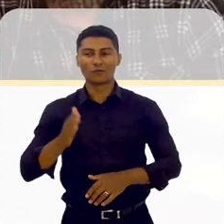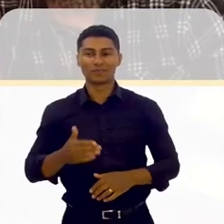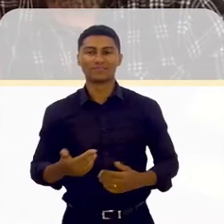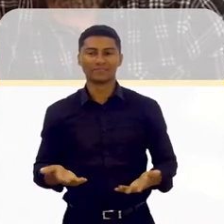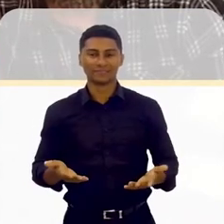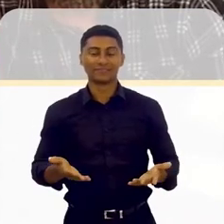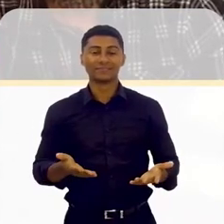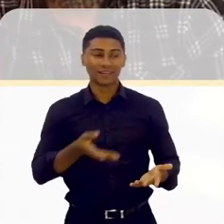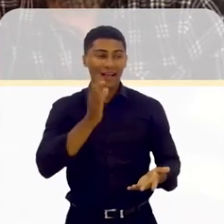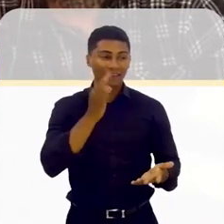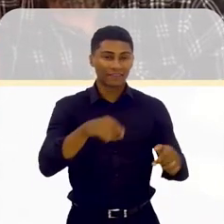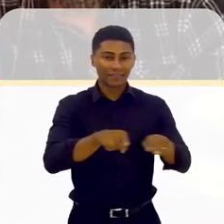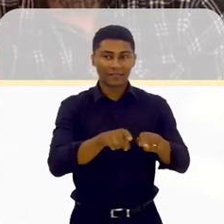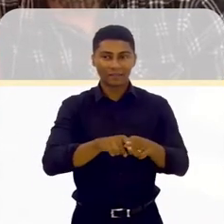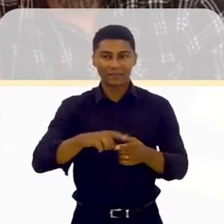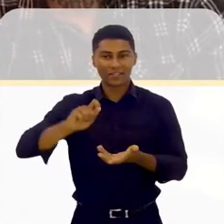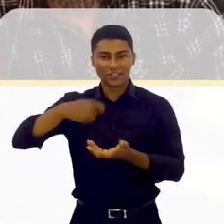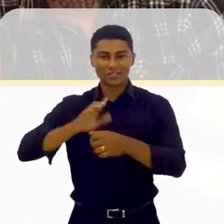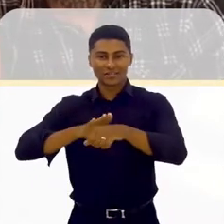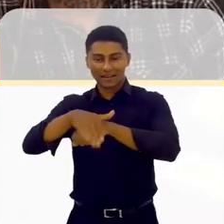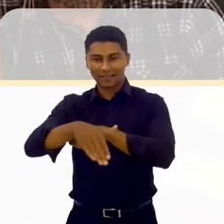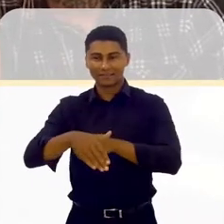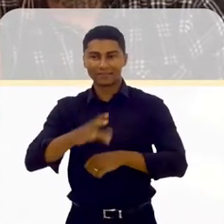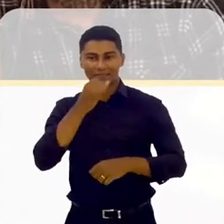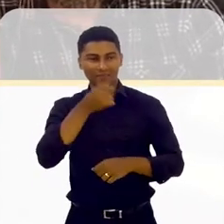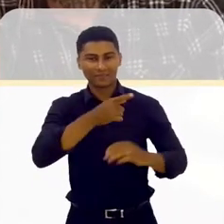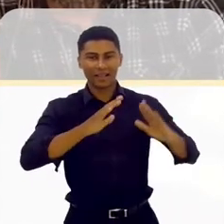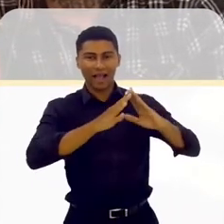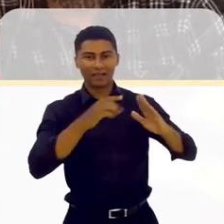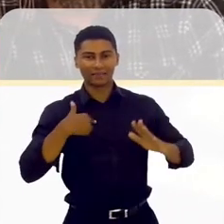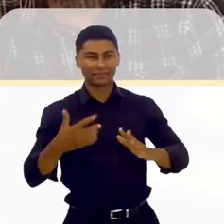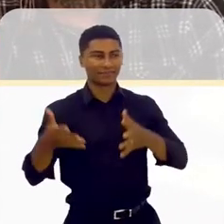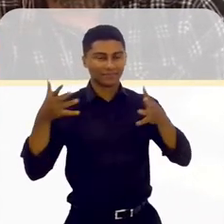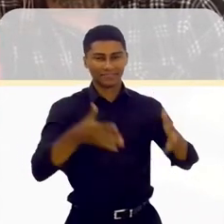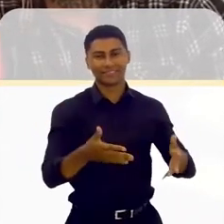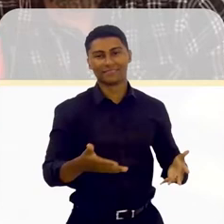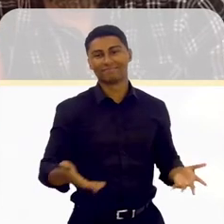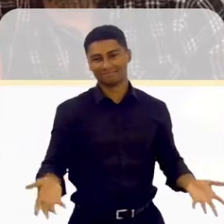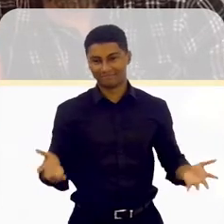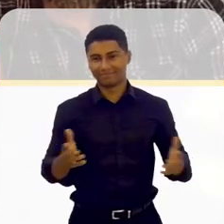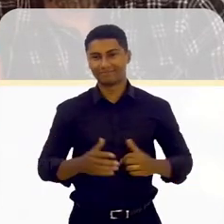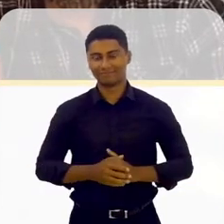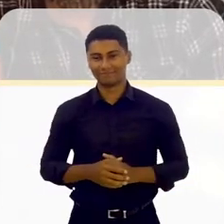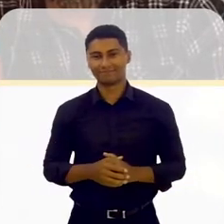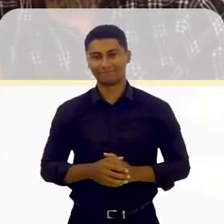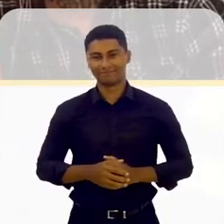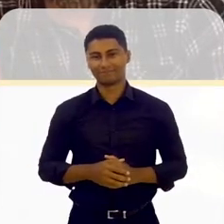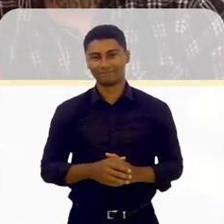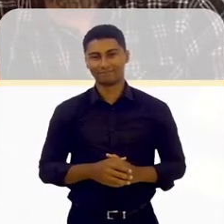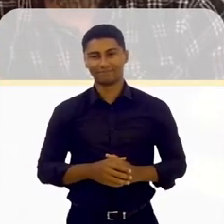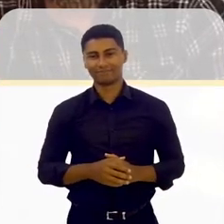café e a janta. Mas aí, se eu jantar na minha avó, chego em casa no jantar, já sabe, né?